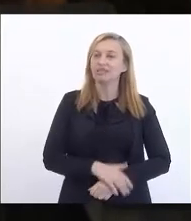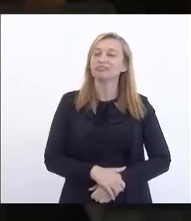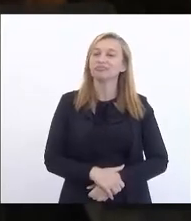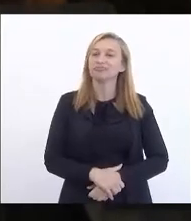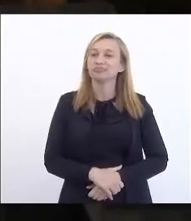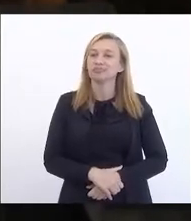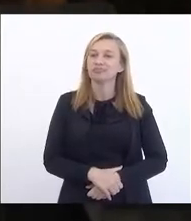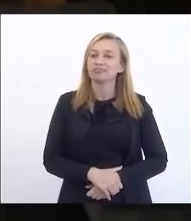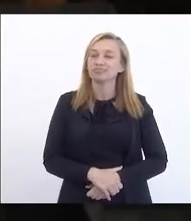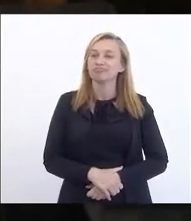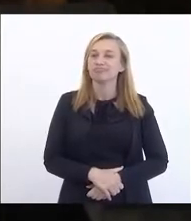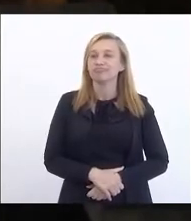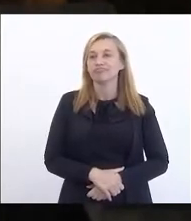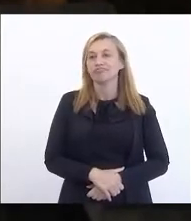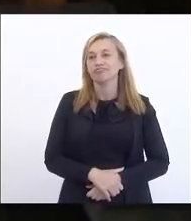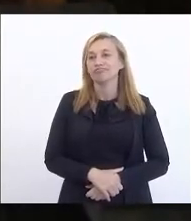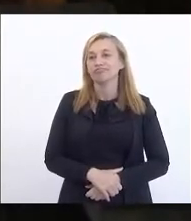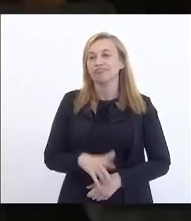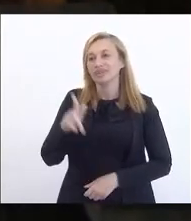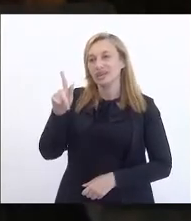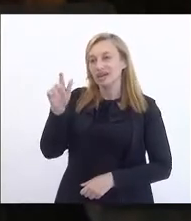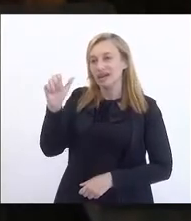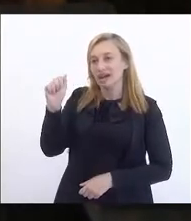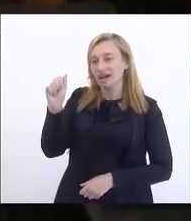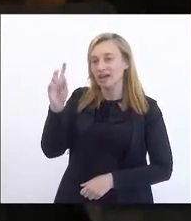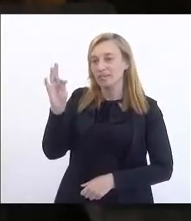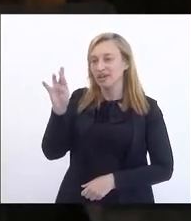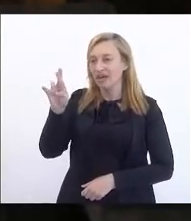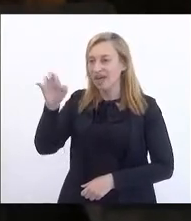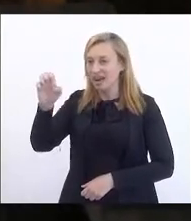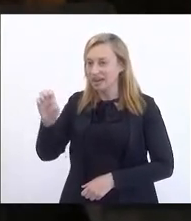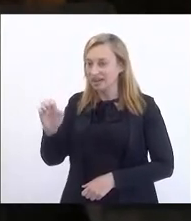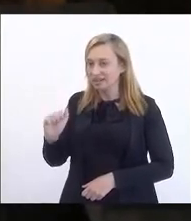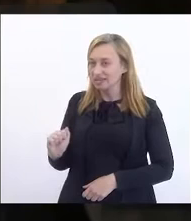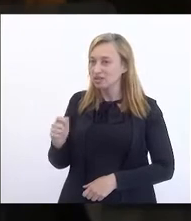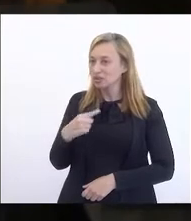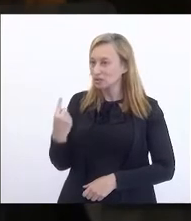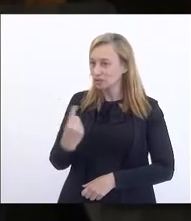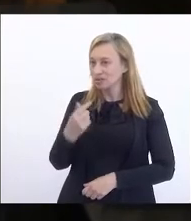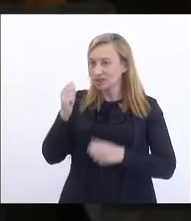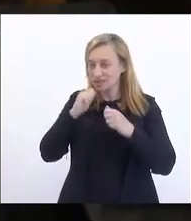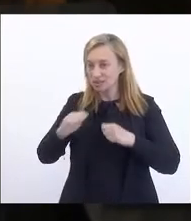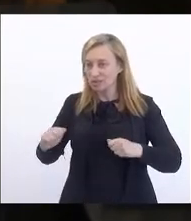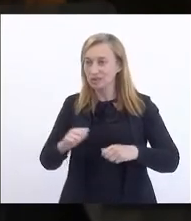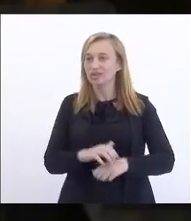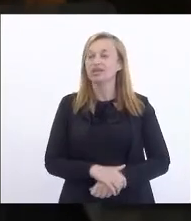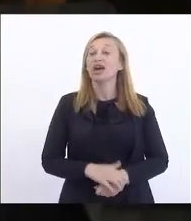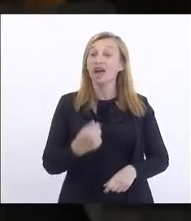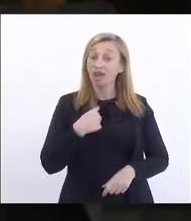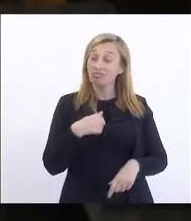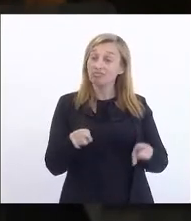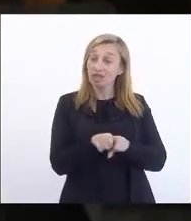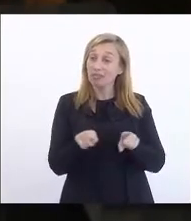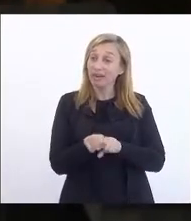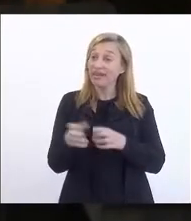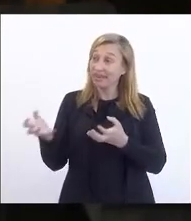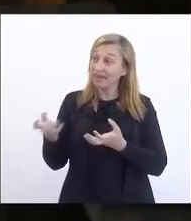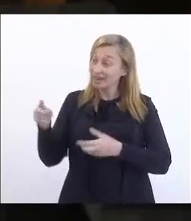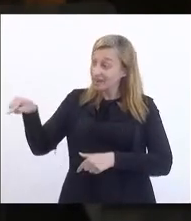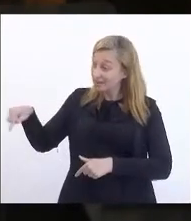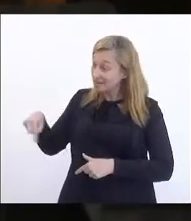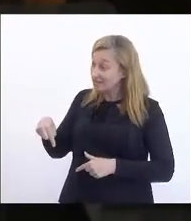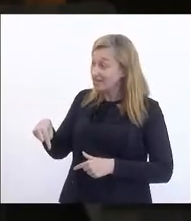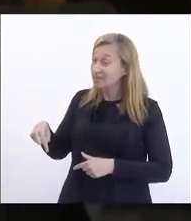inclusive da Gabriela, nossa assessora, que eu também queria trazer aqui